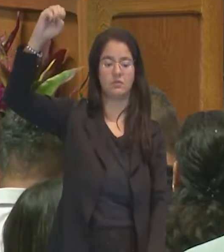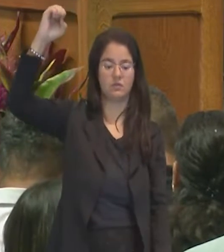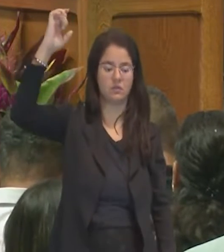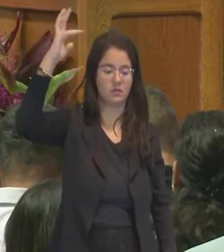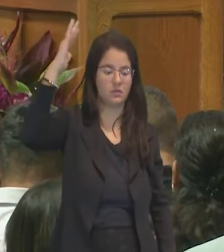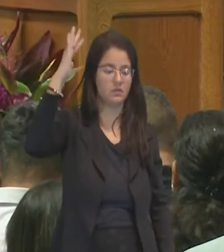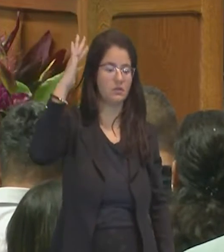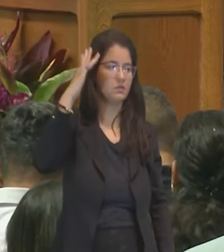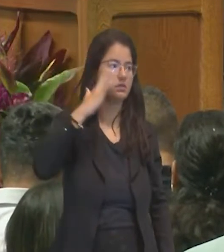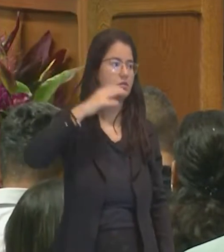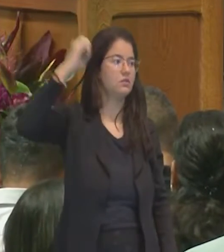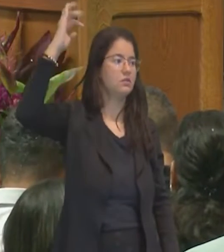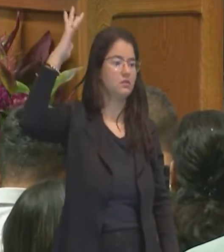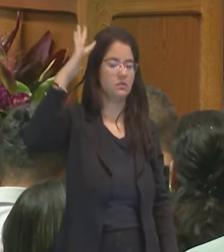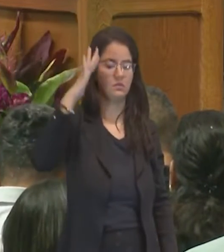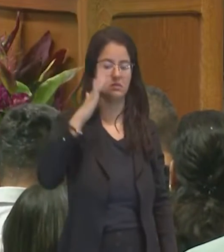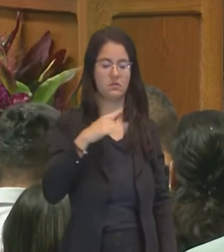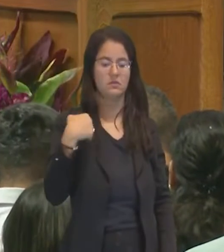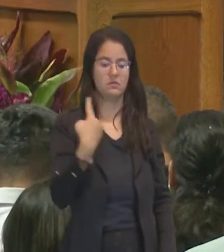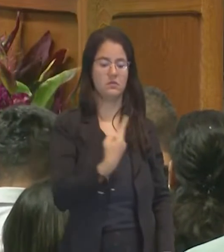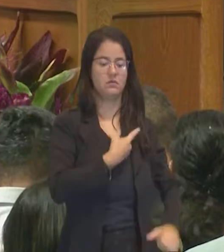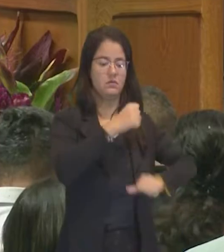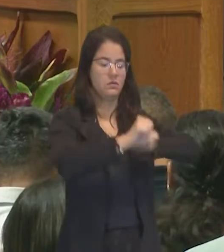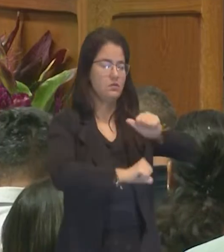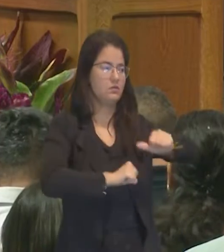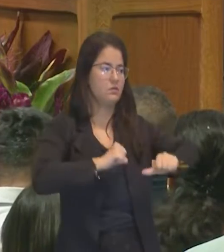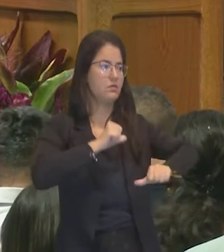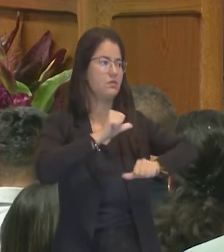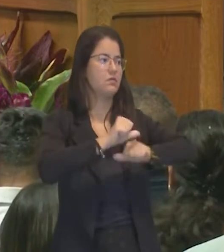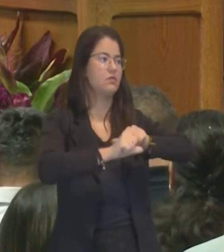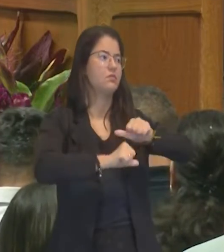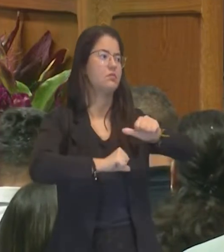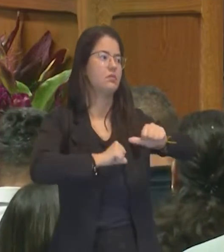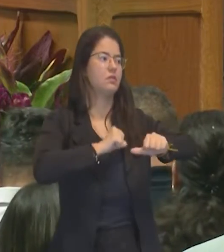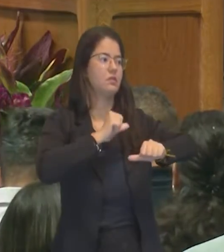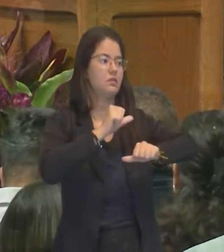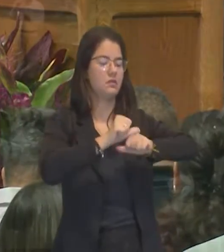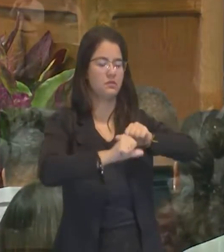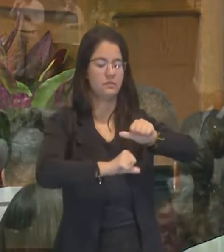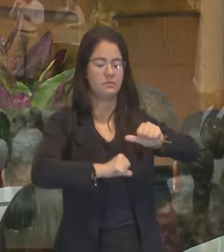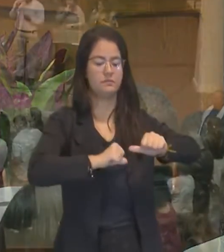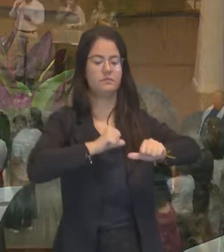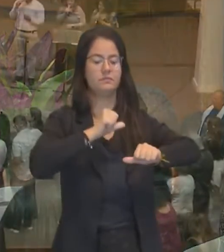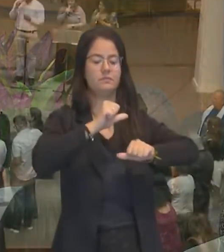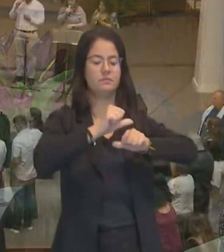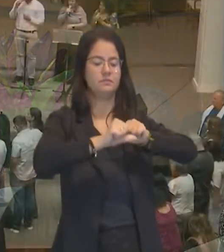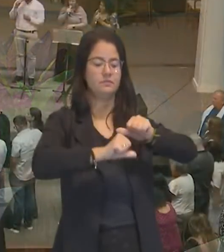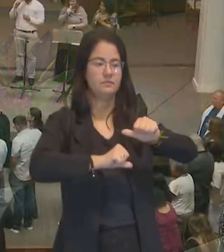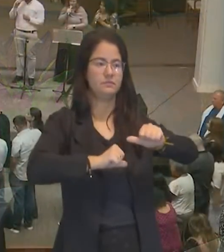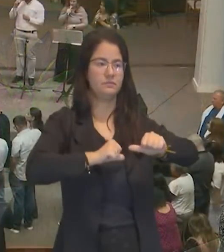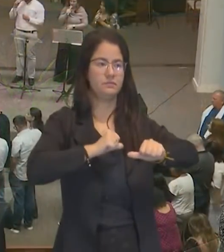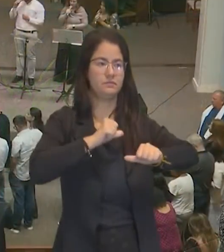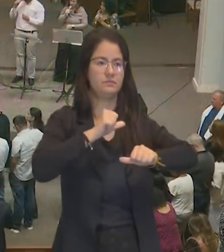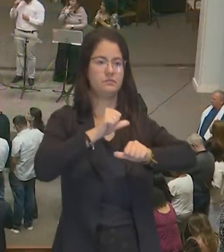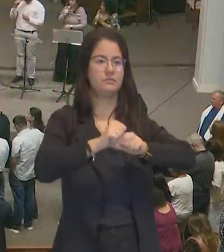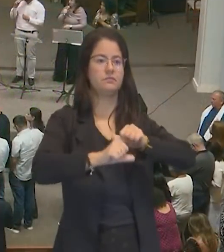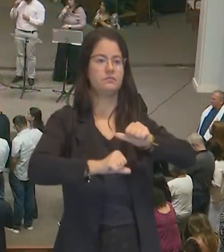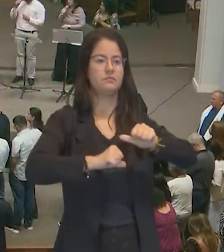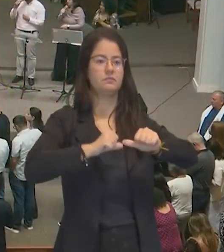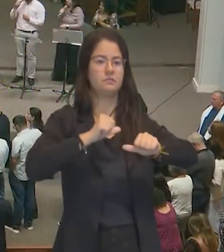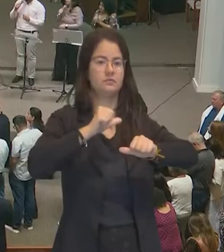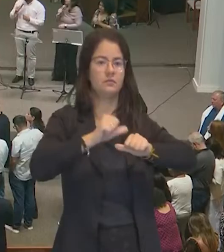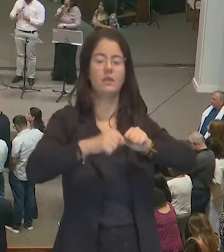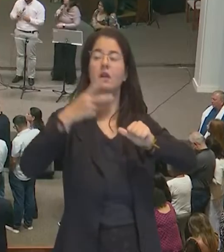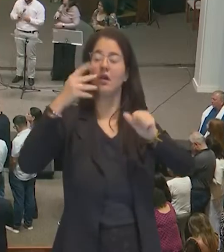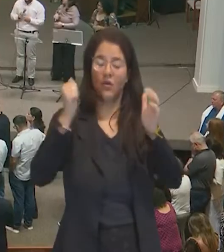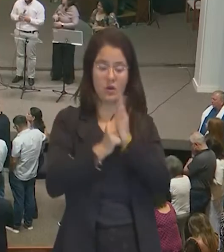dor crônica, uma enxaqueca crônica que não passa de jeito nenhum, um problema sério,